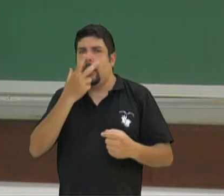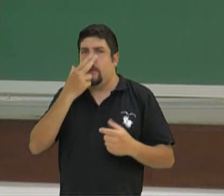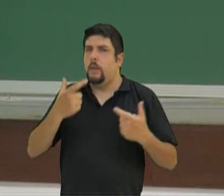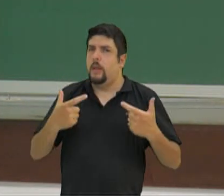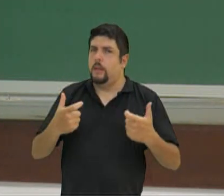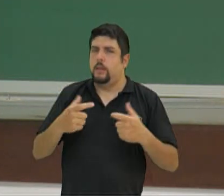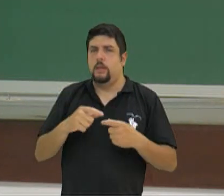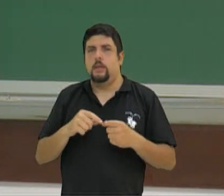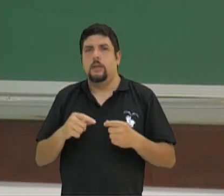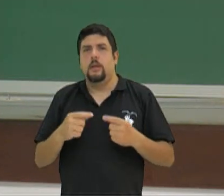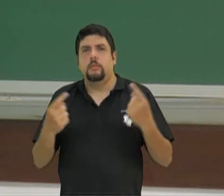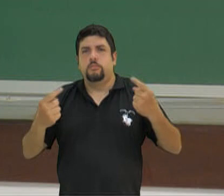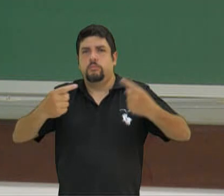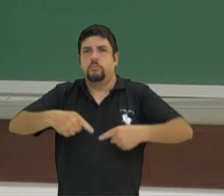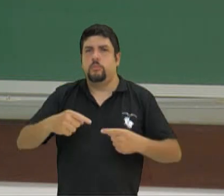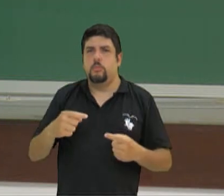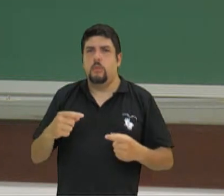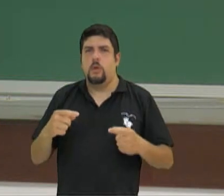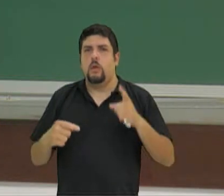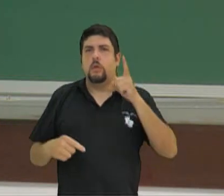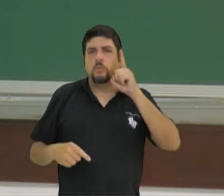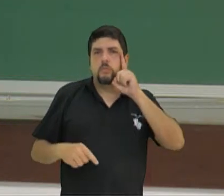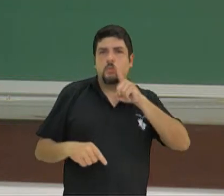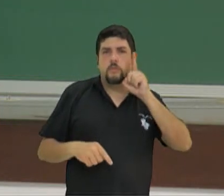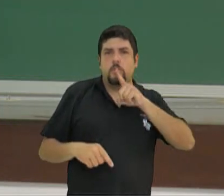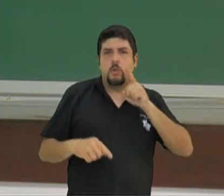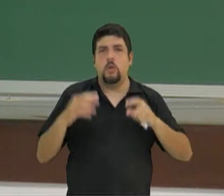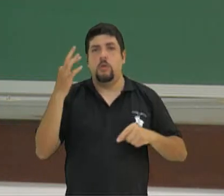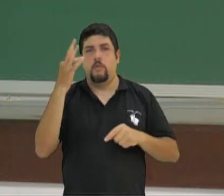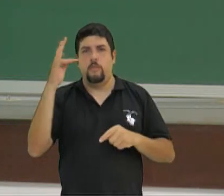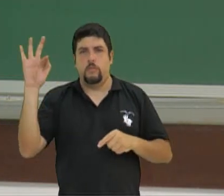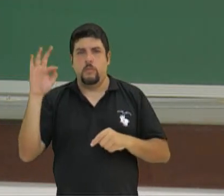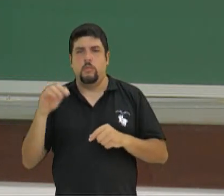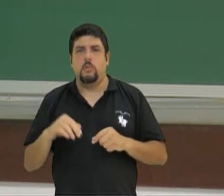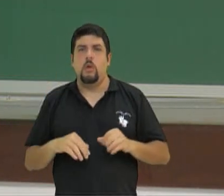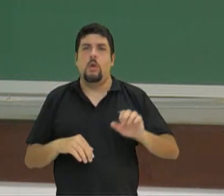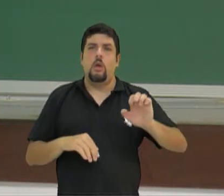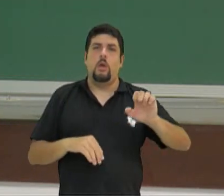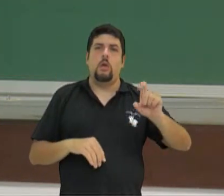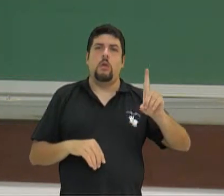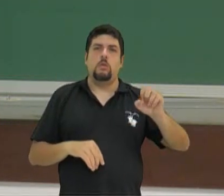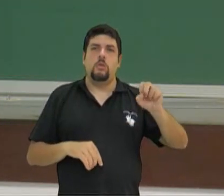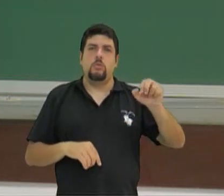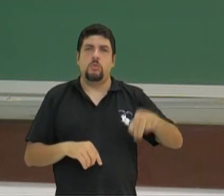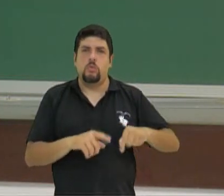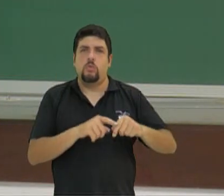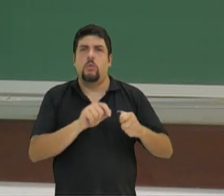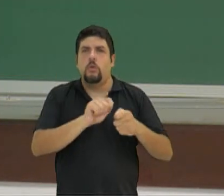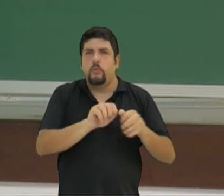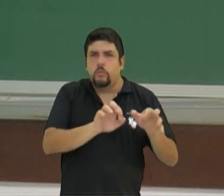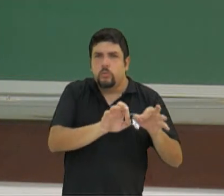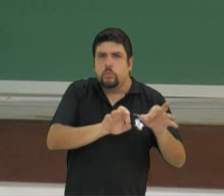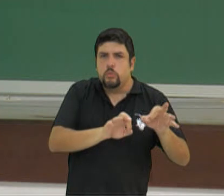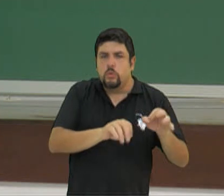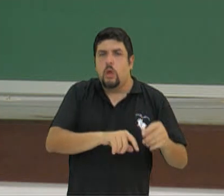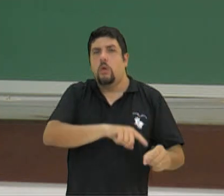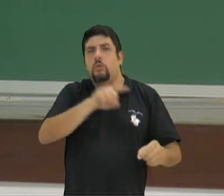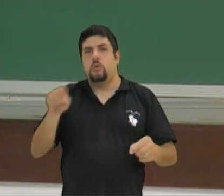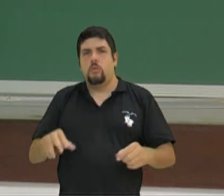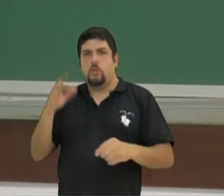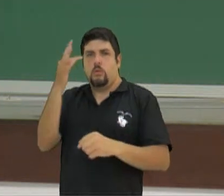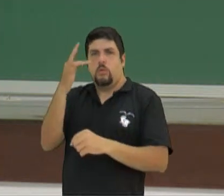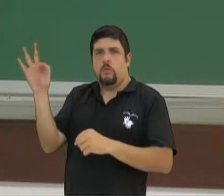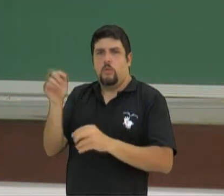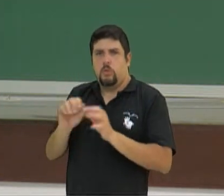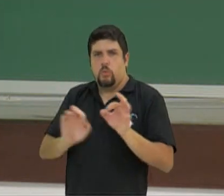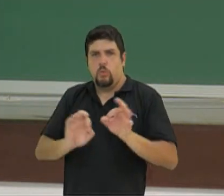os franceses, né? Então, o Thomas Edison foi lá, fez, os franceses foram lá e aperfeiçoaram o sistema e